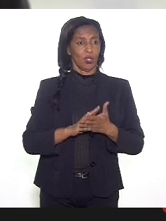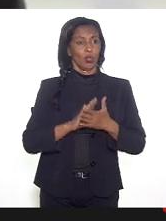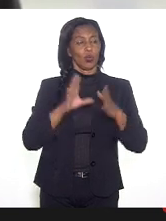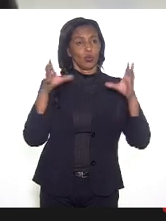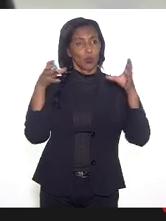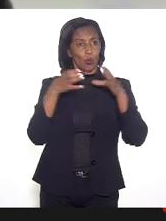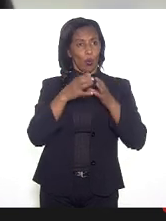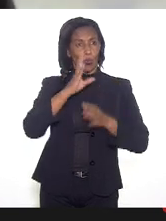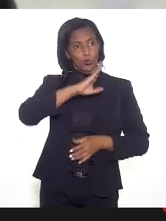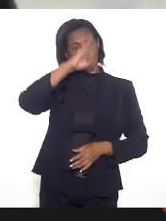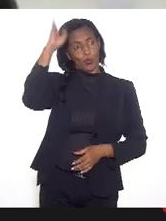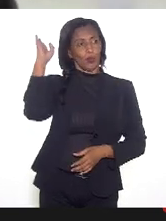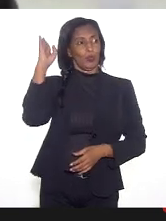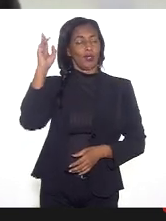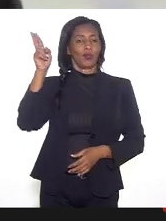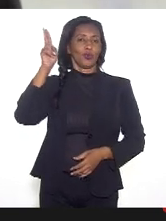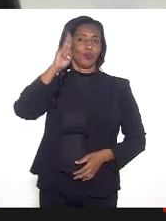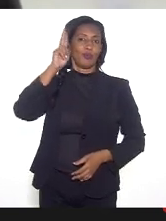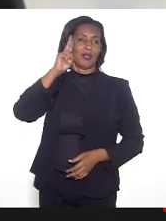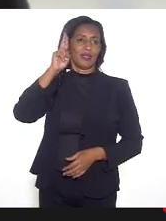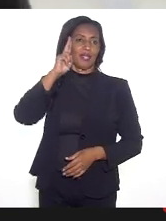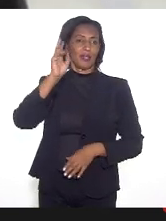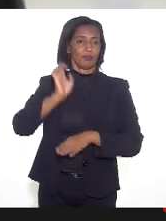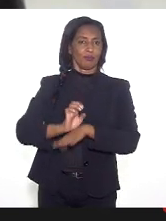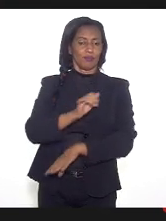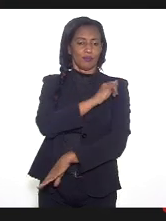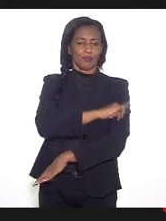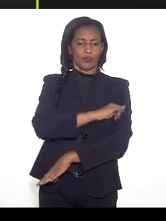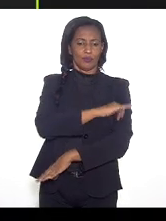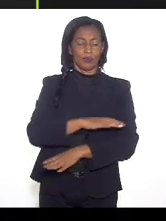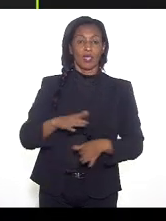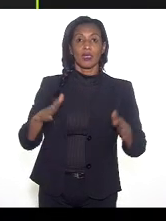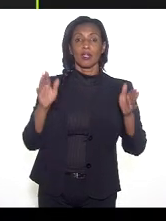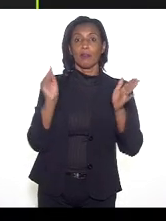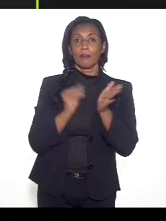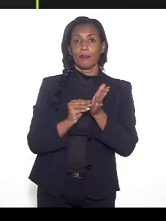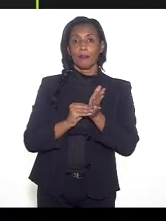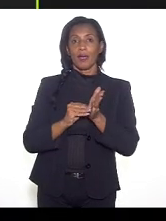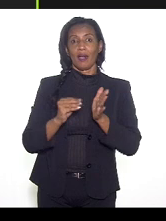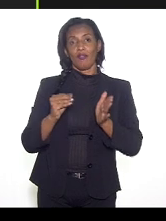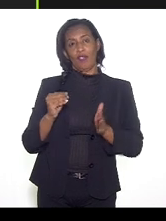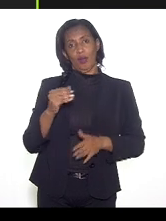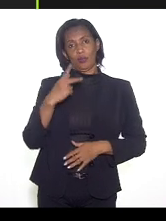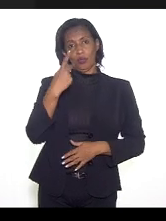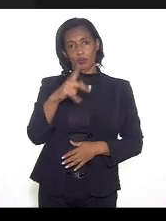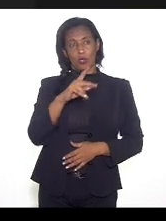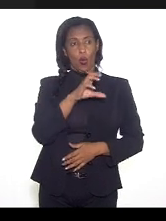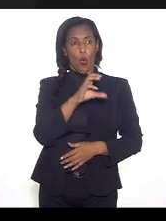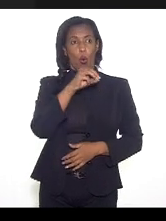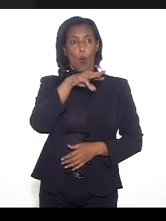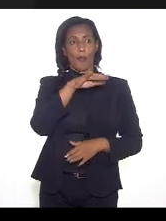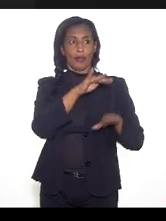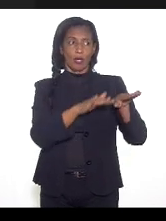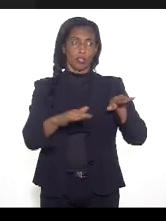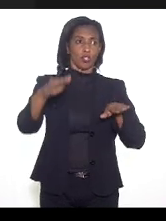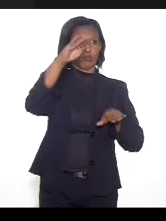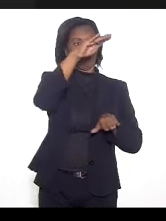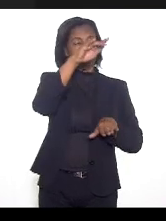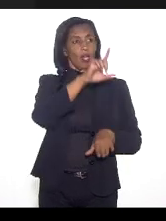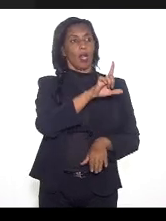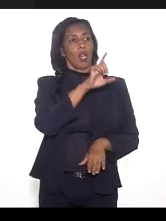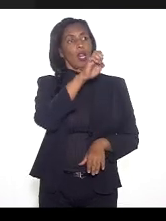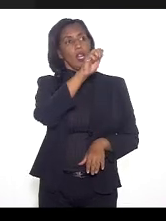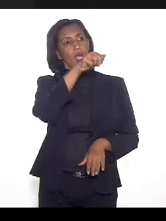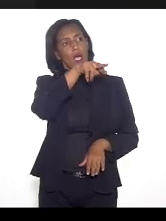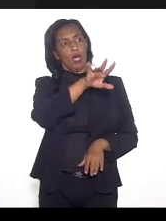de Bombeiros Militar do Estado do Rio de Janeiro e também com a ausência do seu comandante, do coronel Leandro